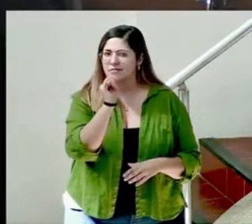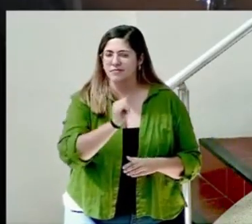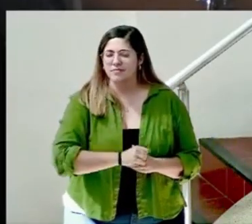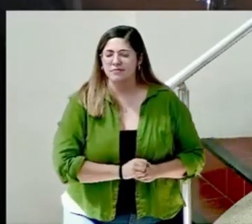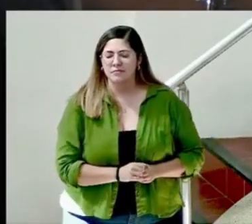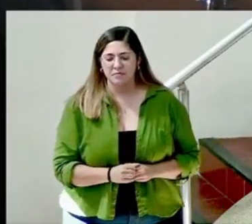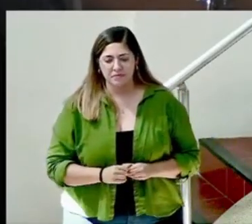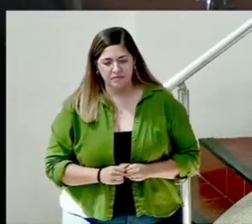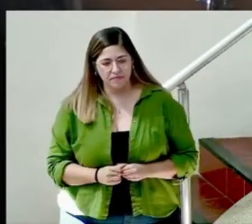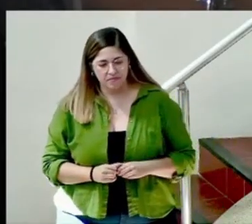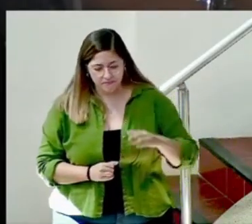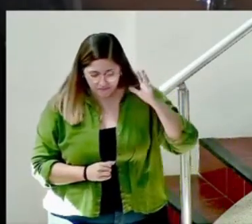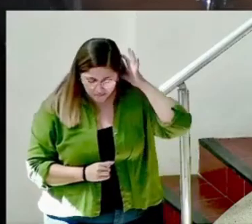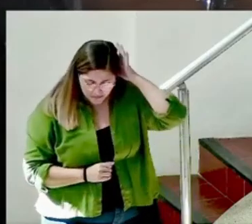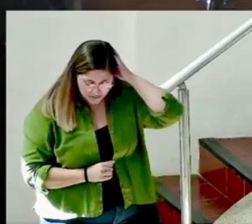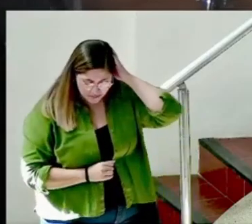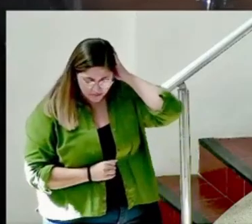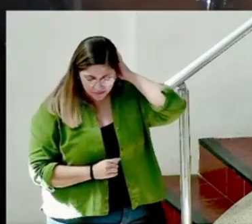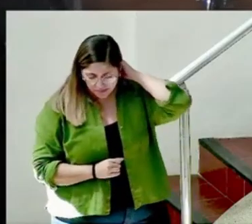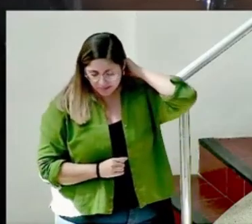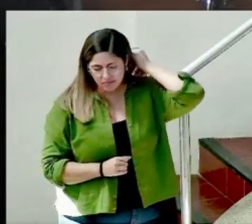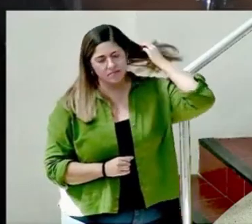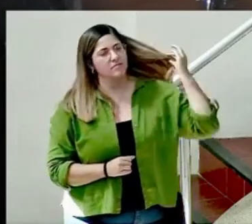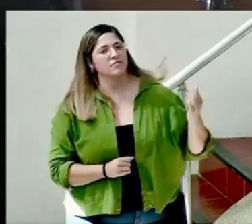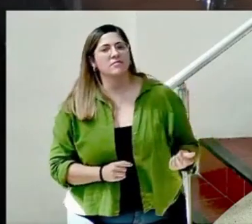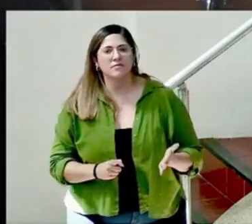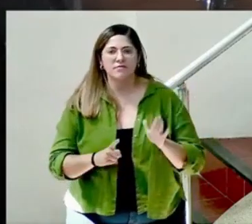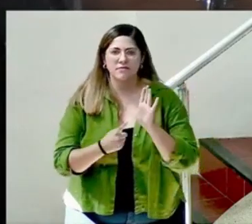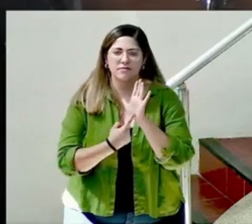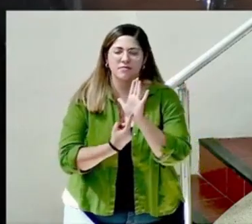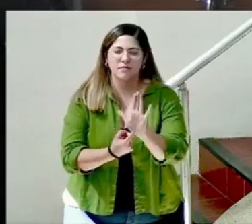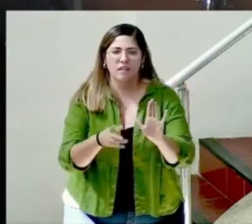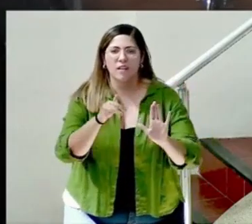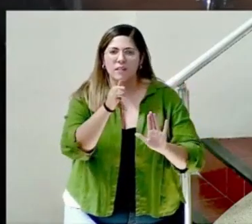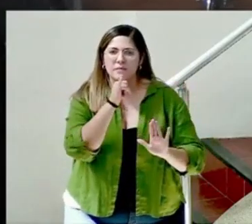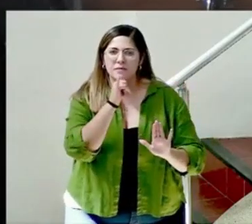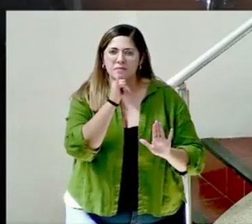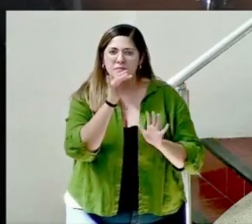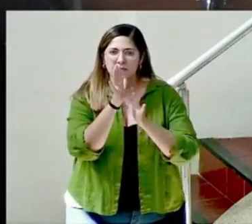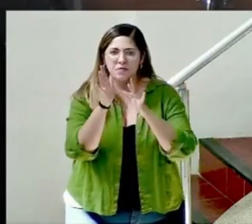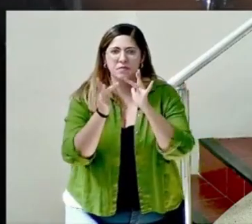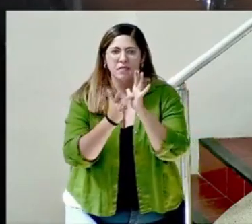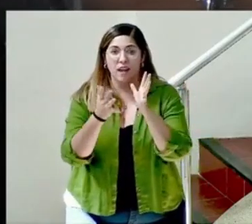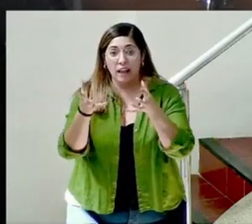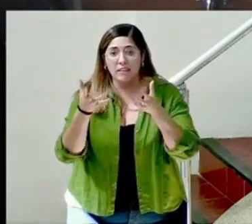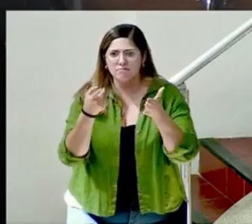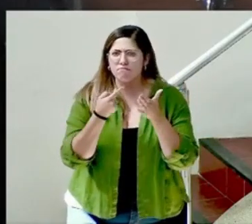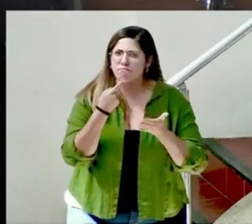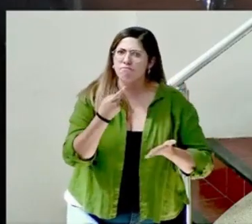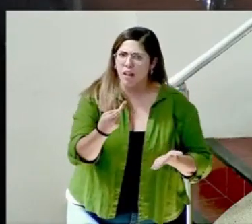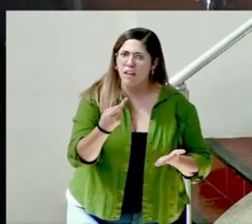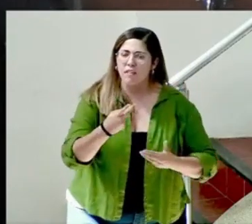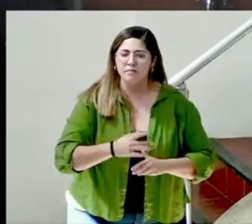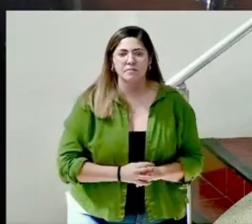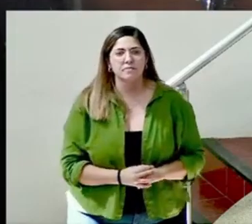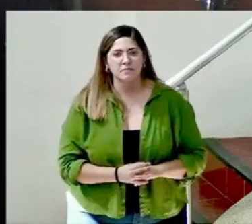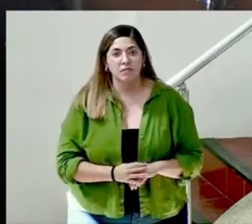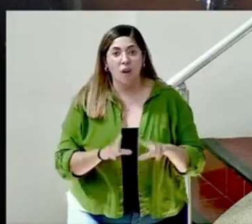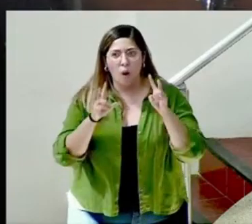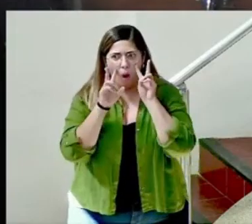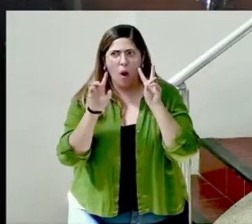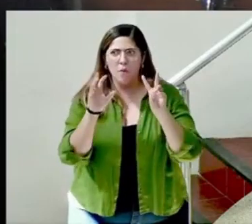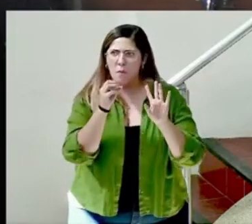prático para ilustrar aquilo que Jesus está querendo dizer aqui a respeito dos olhos bons